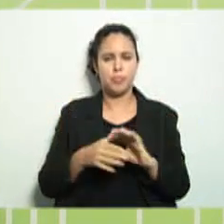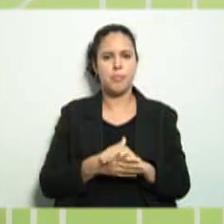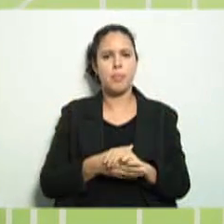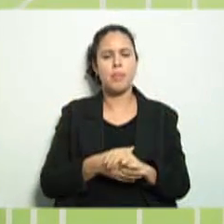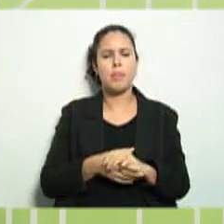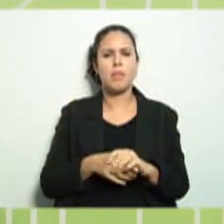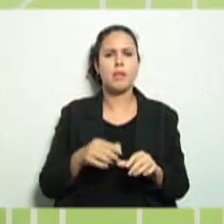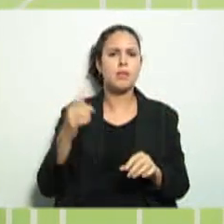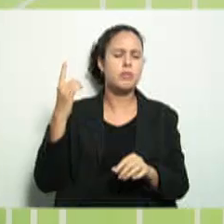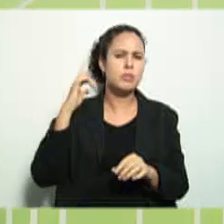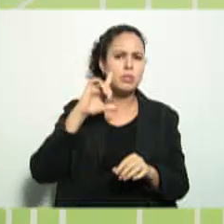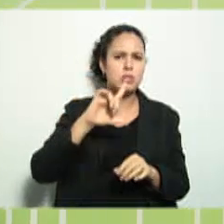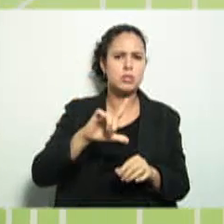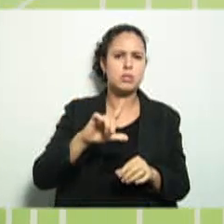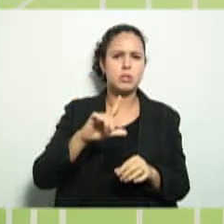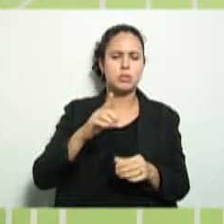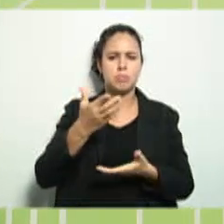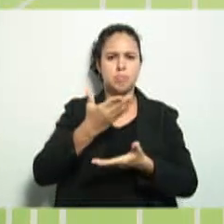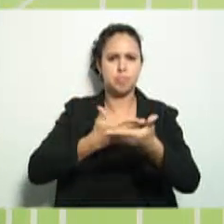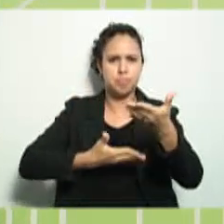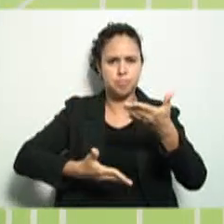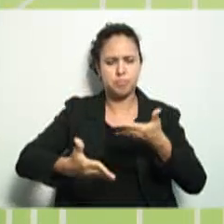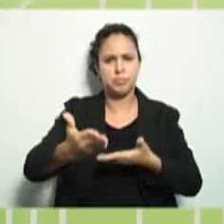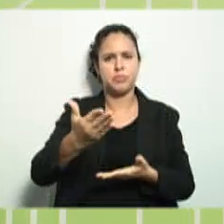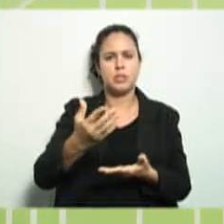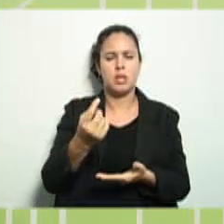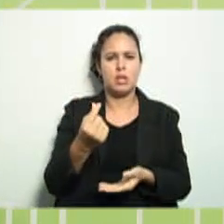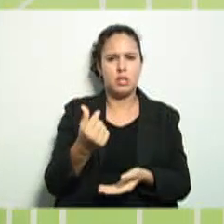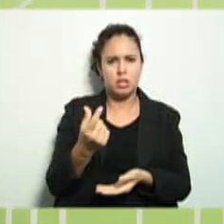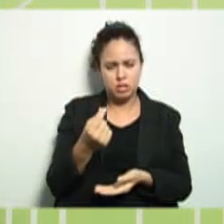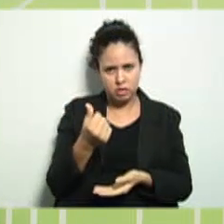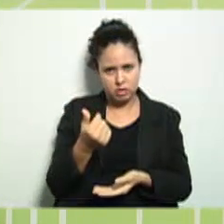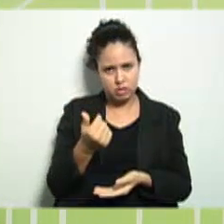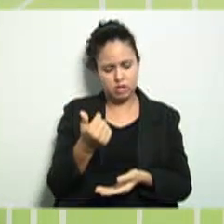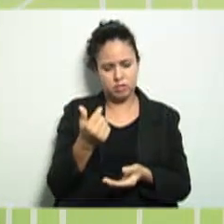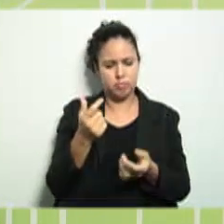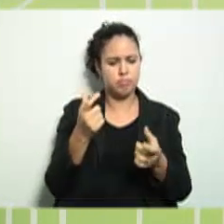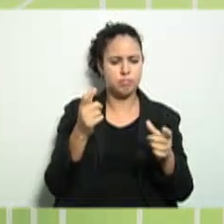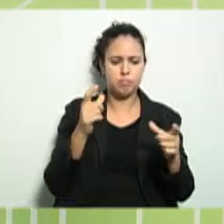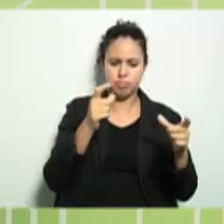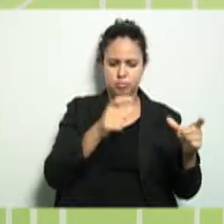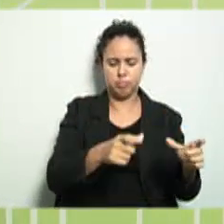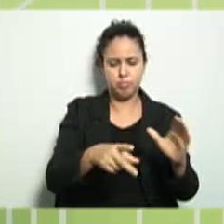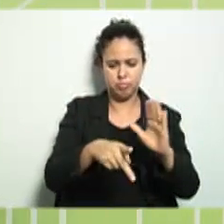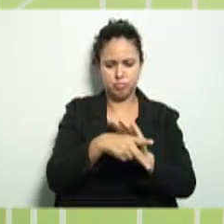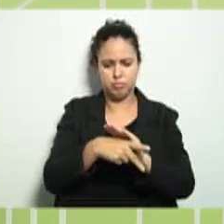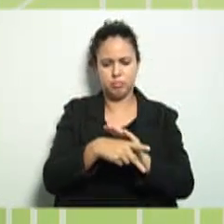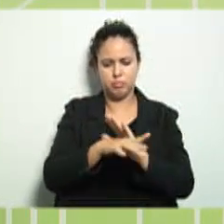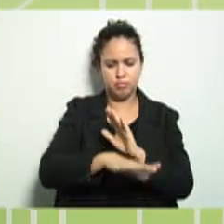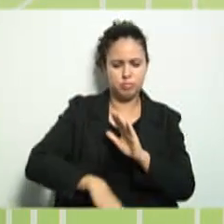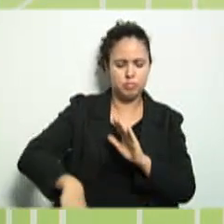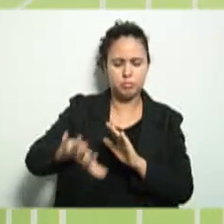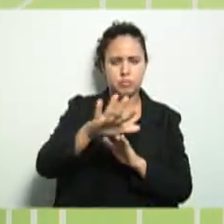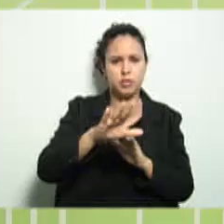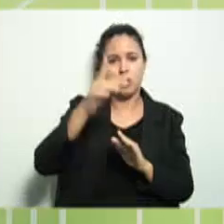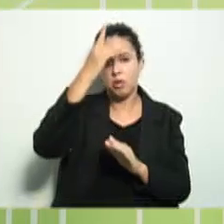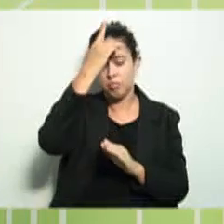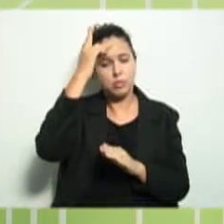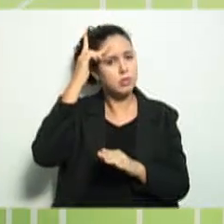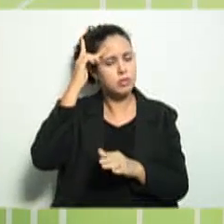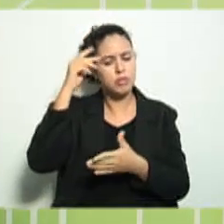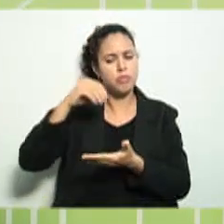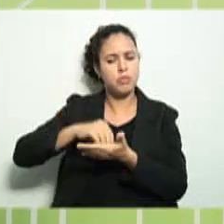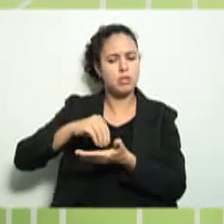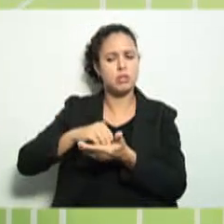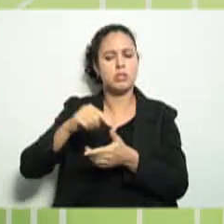uma fonte de renda alternativa para uma determinada região, para um grupo de pessoas que já tinham desistido. Porque como é que você